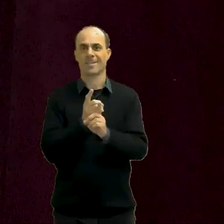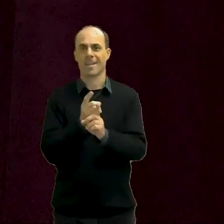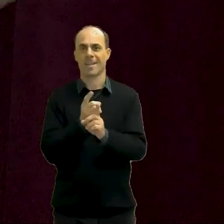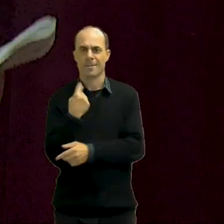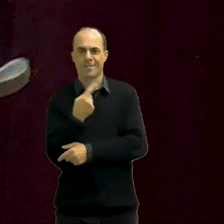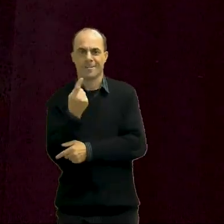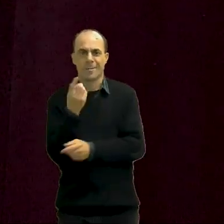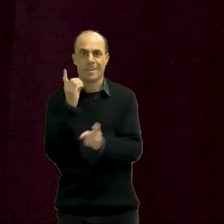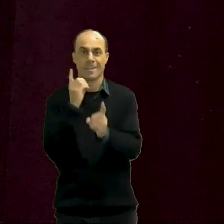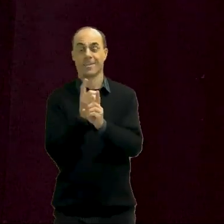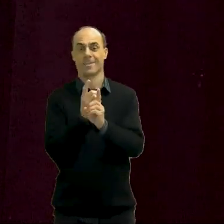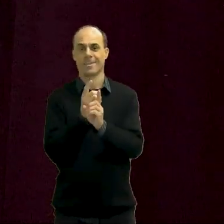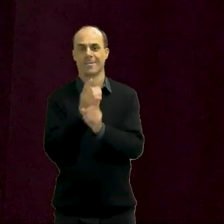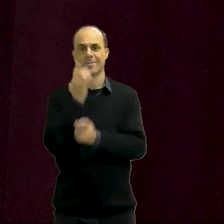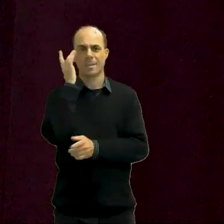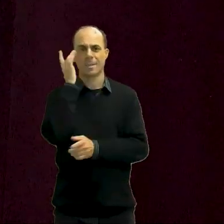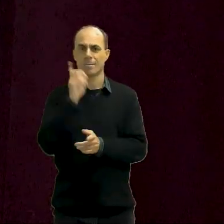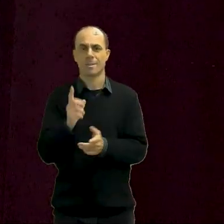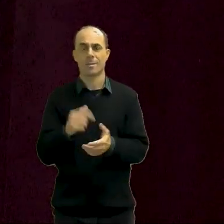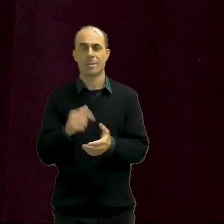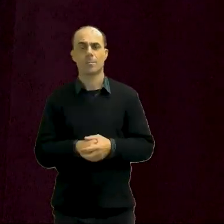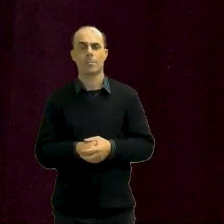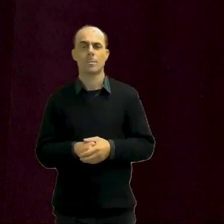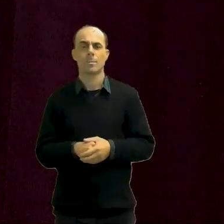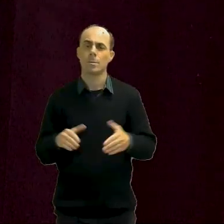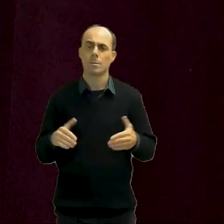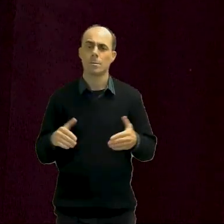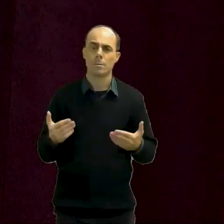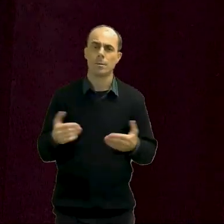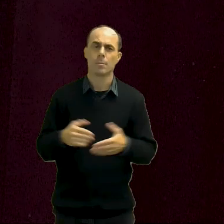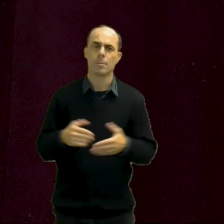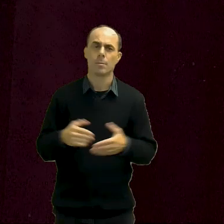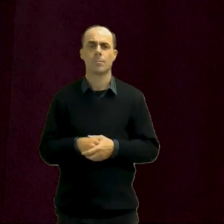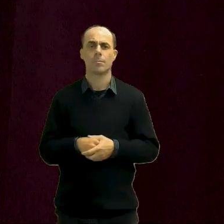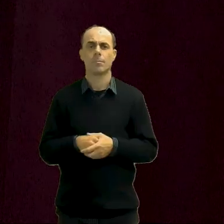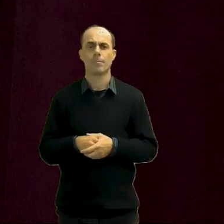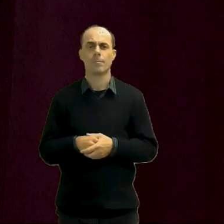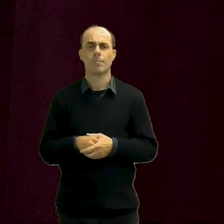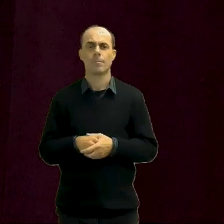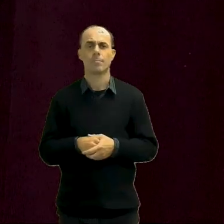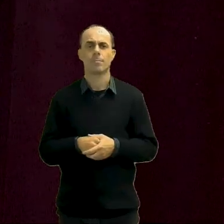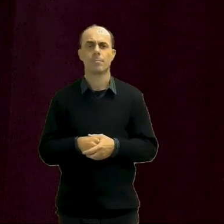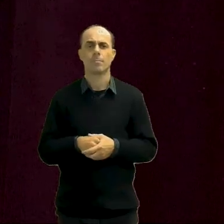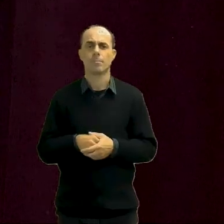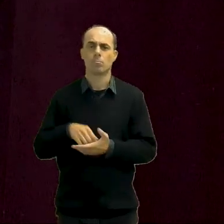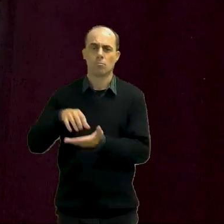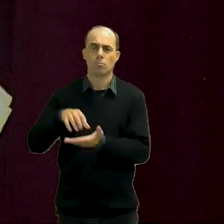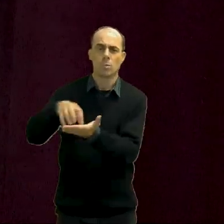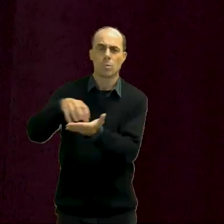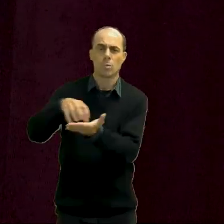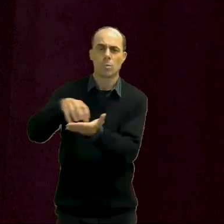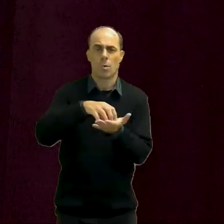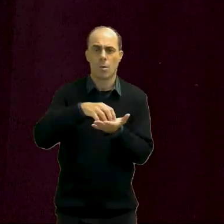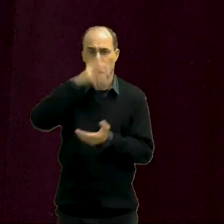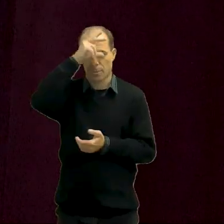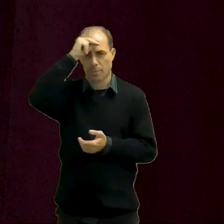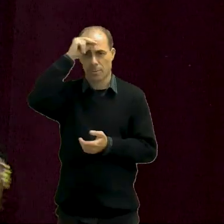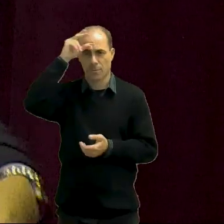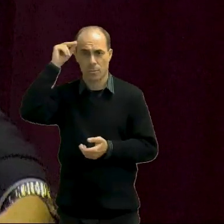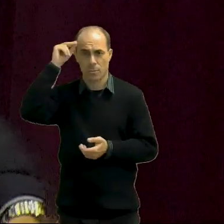encontrar né Essas pessoas então Eh estão indo em em nas nos órgãos da prefeitura das prefeituras